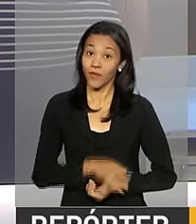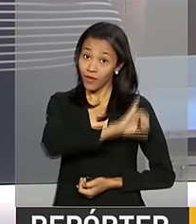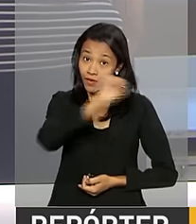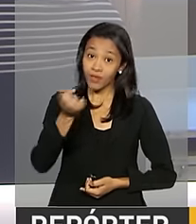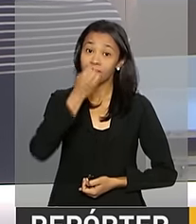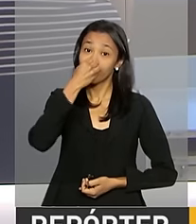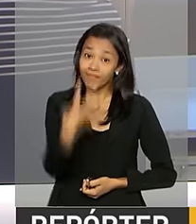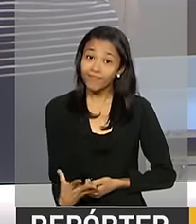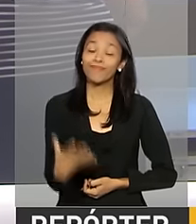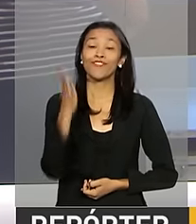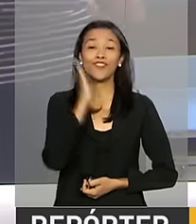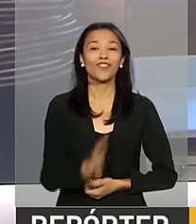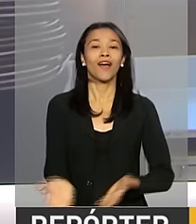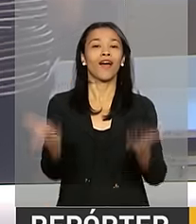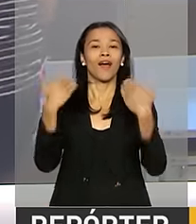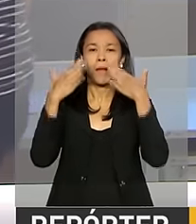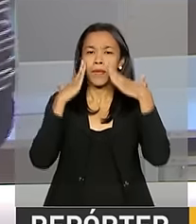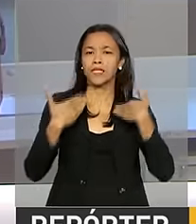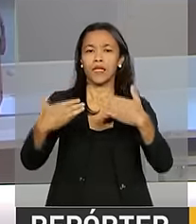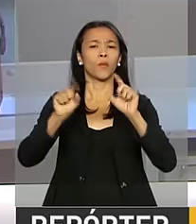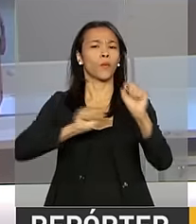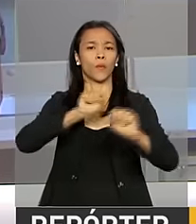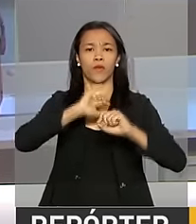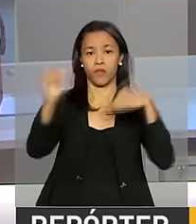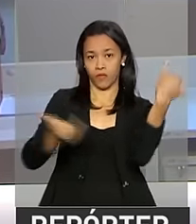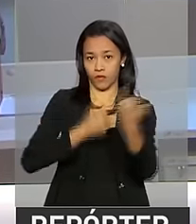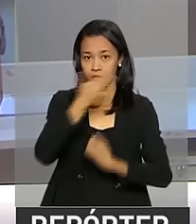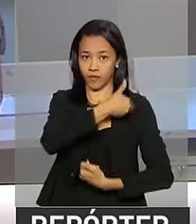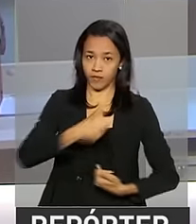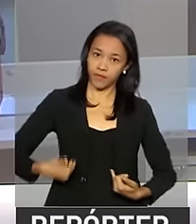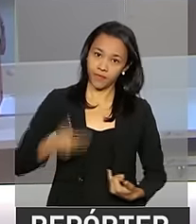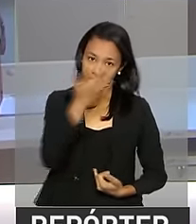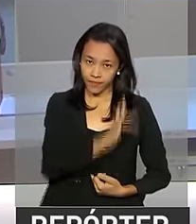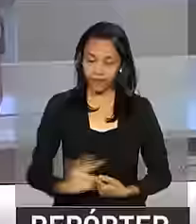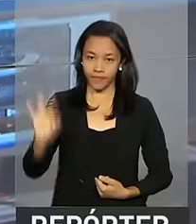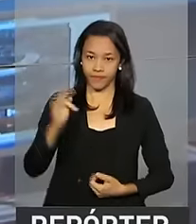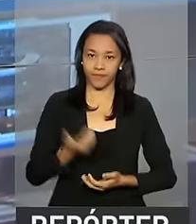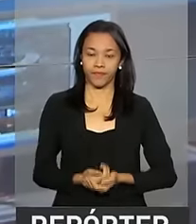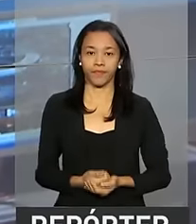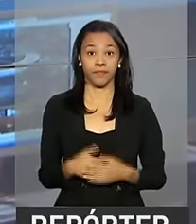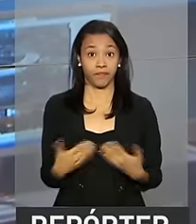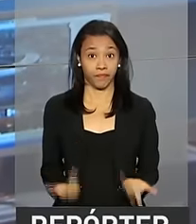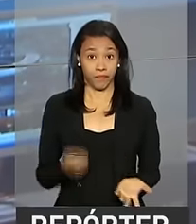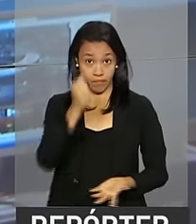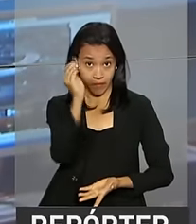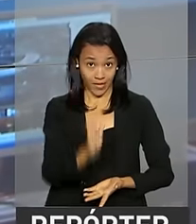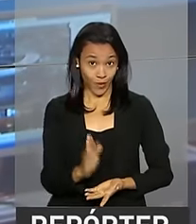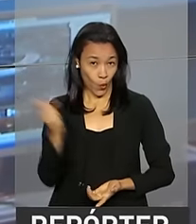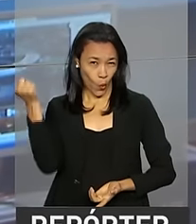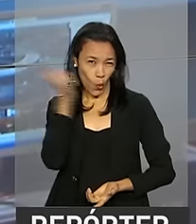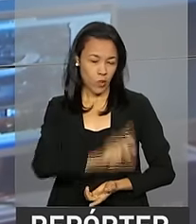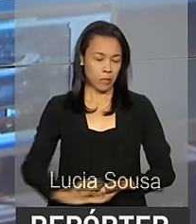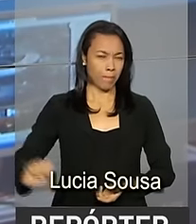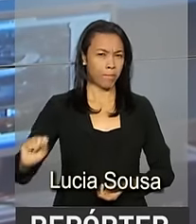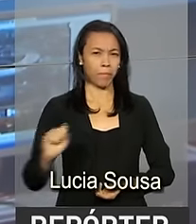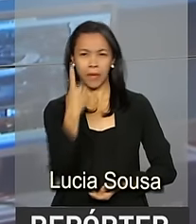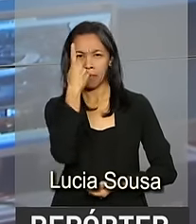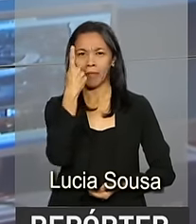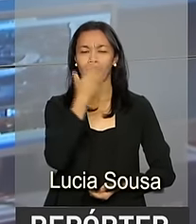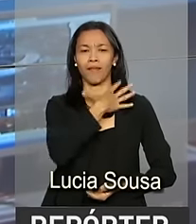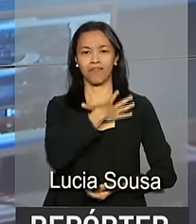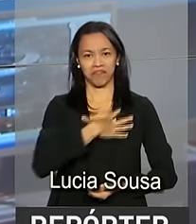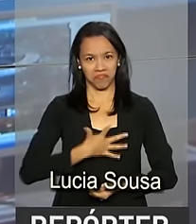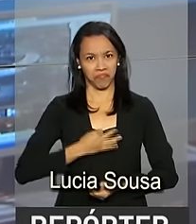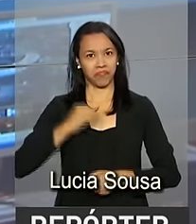Olá, bom dia. Estamos de volta com o repórter NBR e as notícias do governo federal. O Brasil conquistou a primeira medalha de ouro